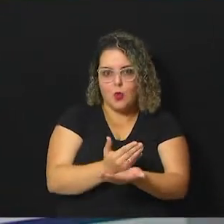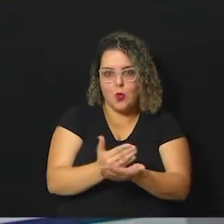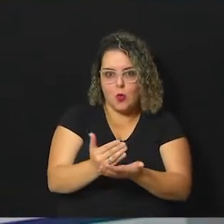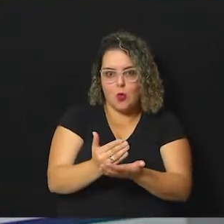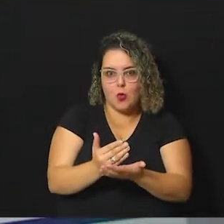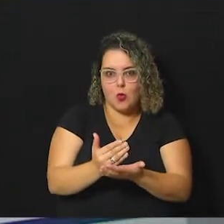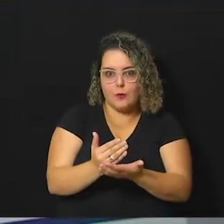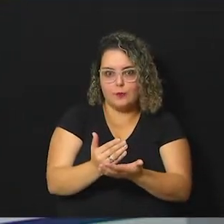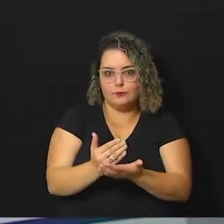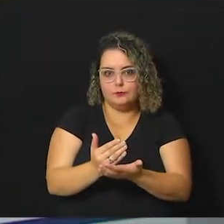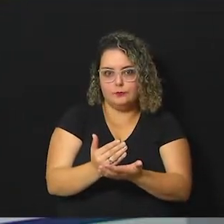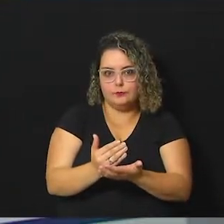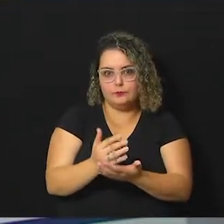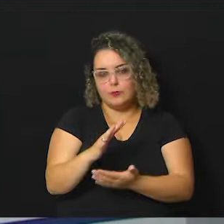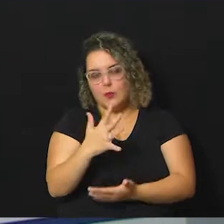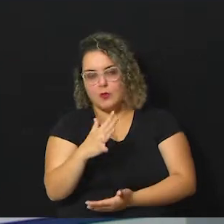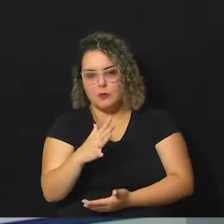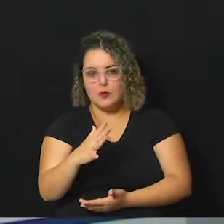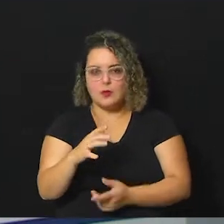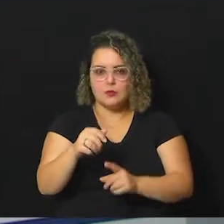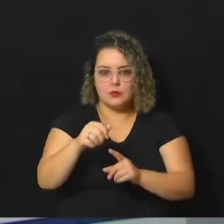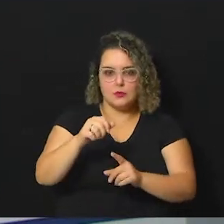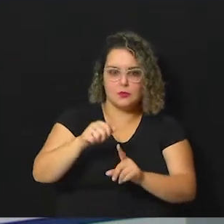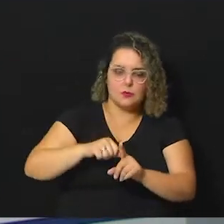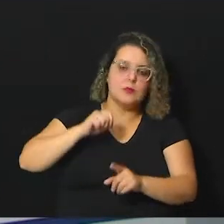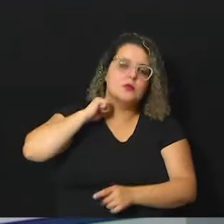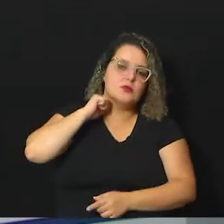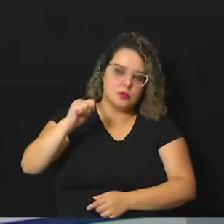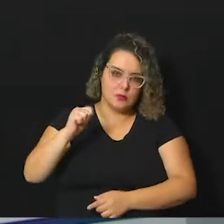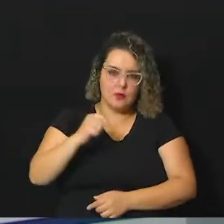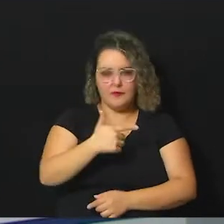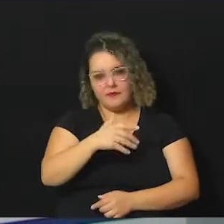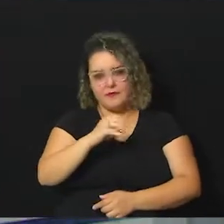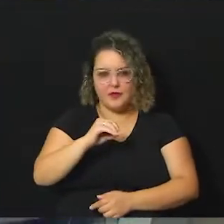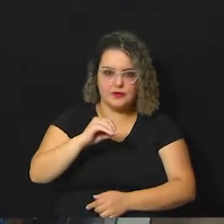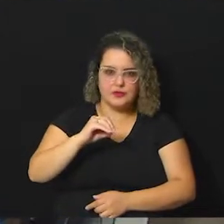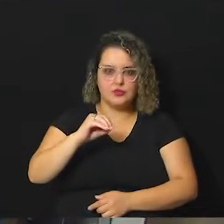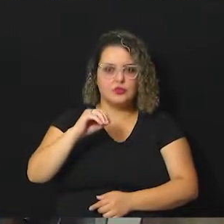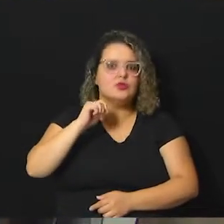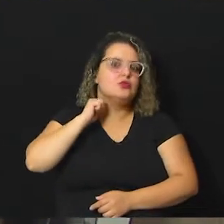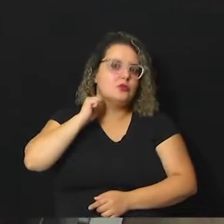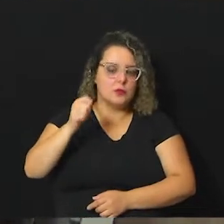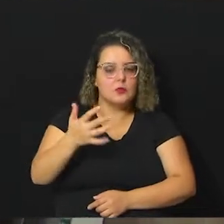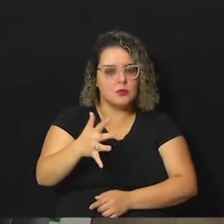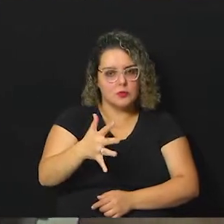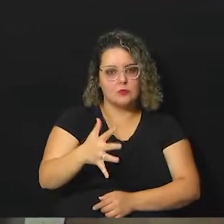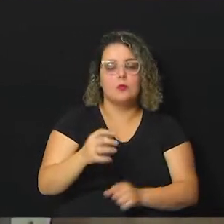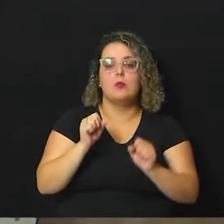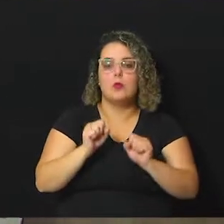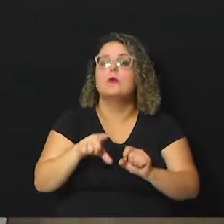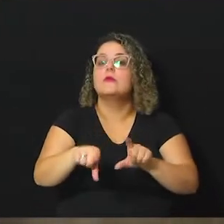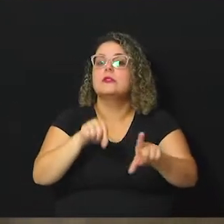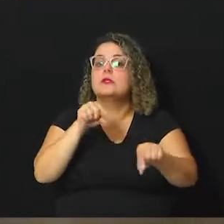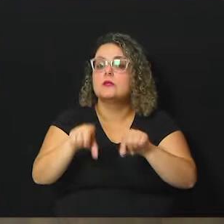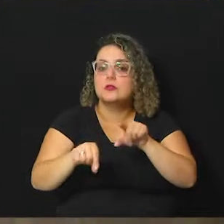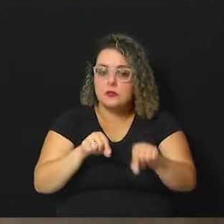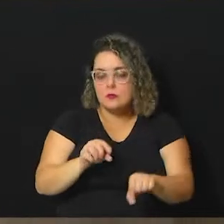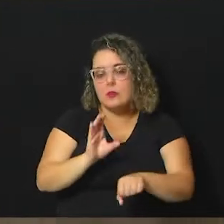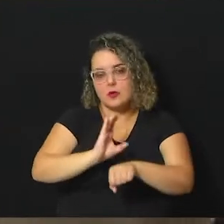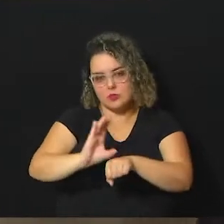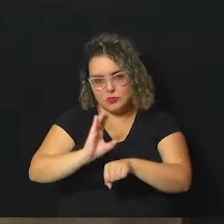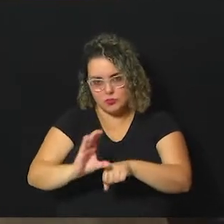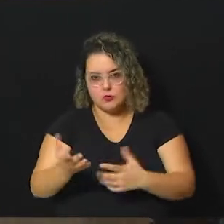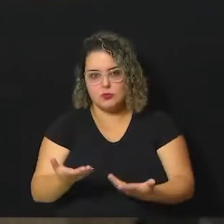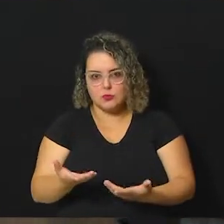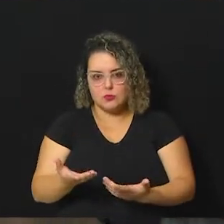esse mês até o início de, até meados de abril, por volta do dia 20 de abril, para que a gente possa fazer a seleção das pessoas